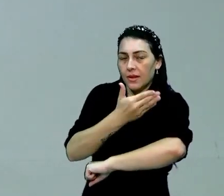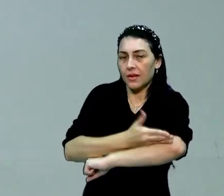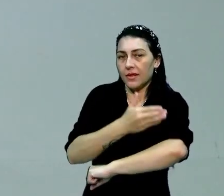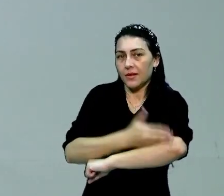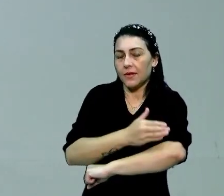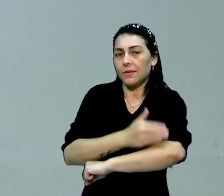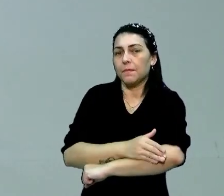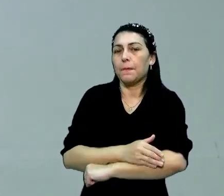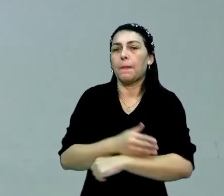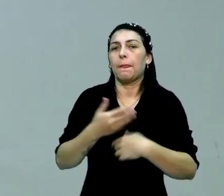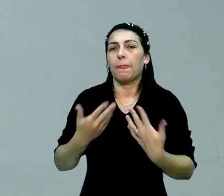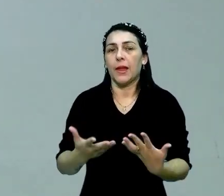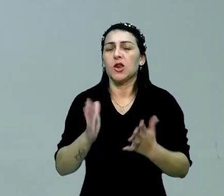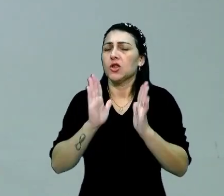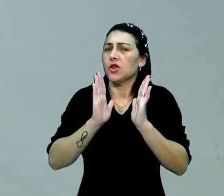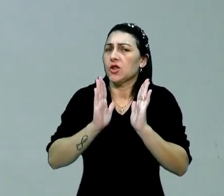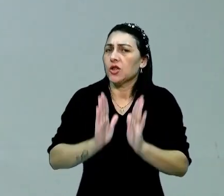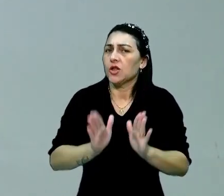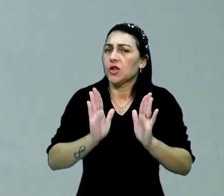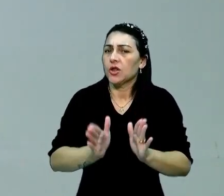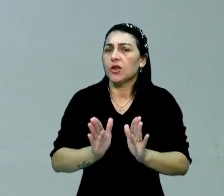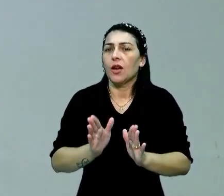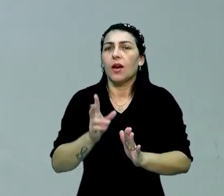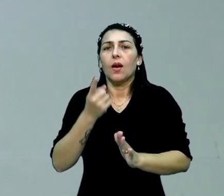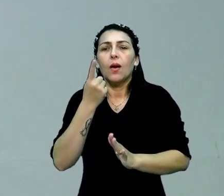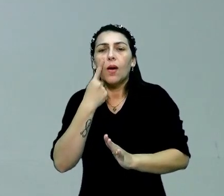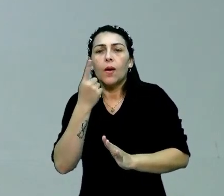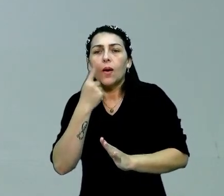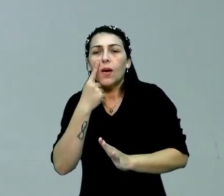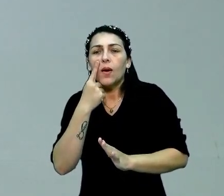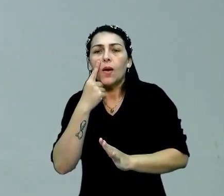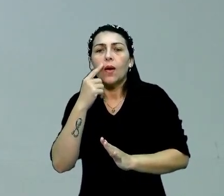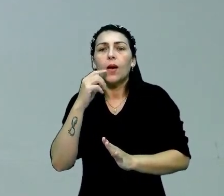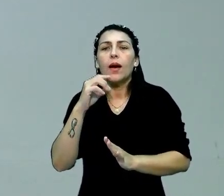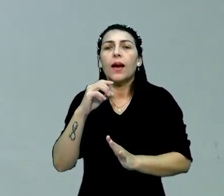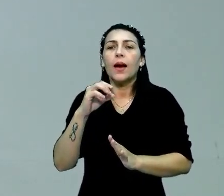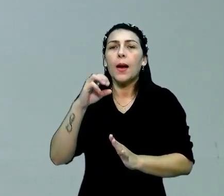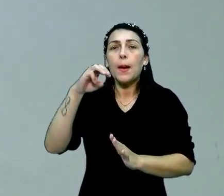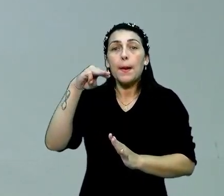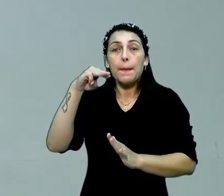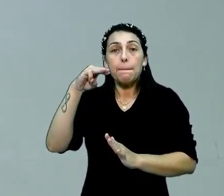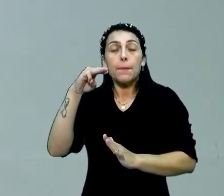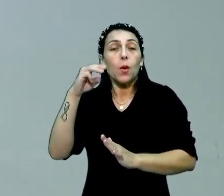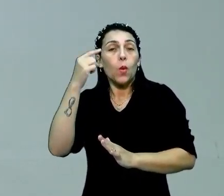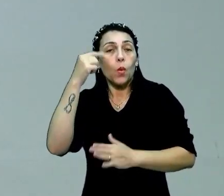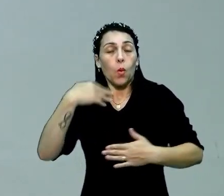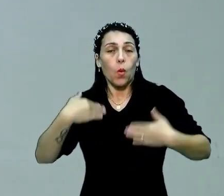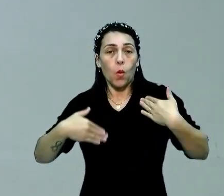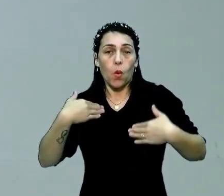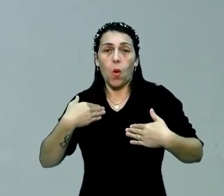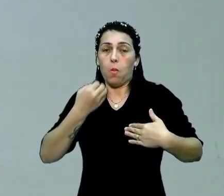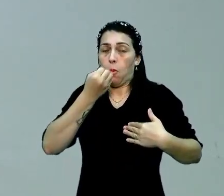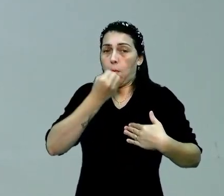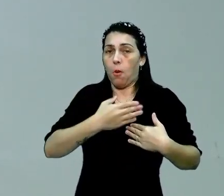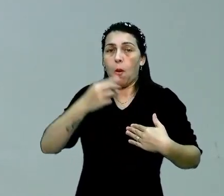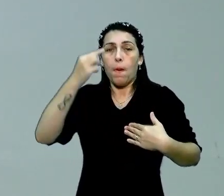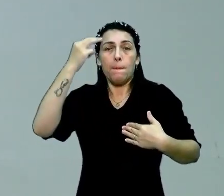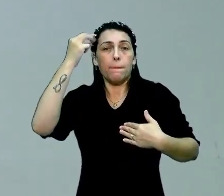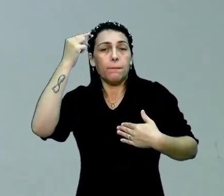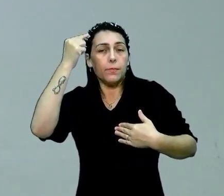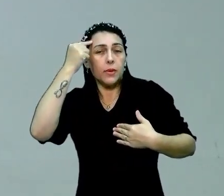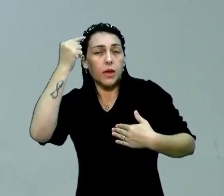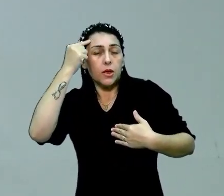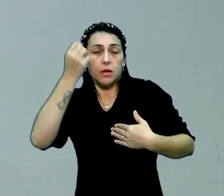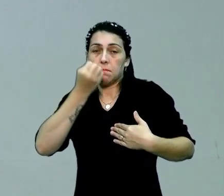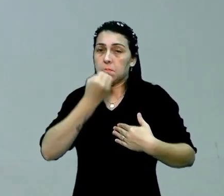É uma questão que a gente já mencionou aqui, ó. Corpo são, mente sã. É sempre um equilíbrio, é sempre um arcabouço